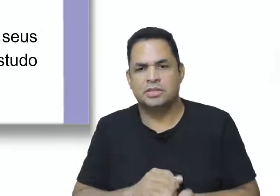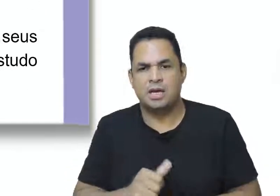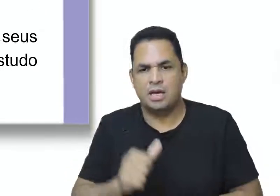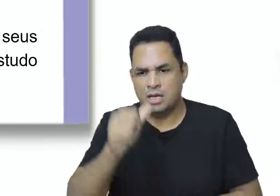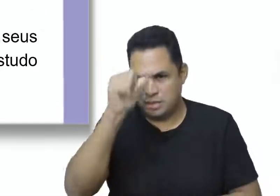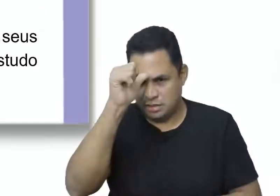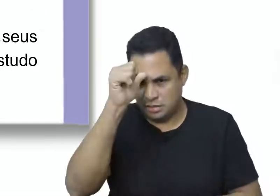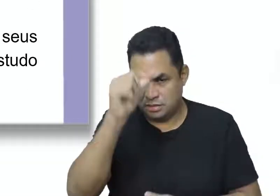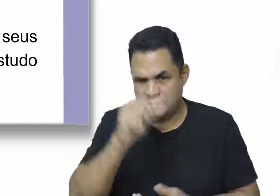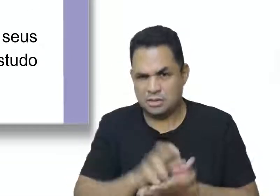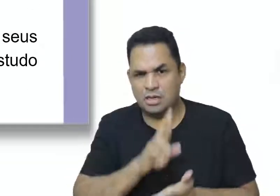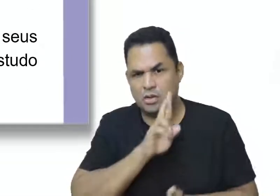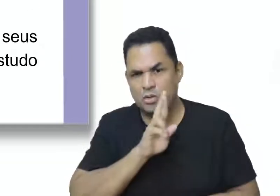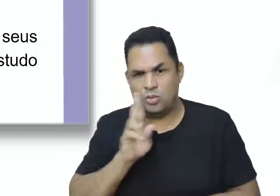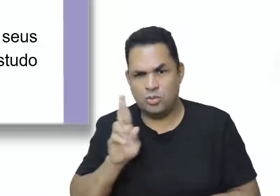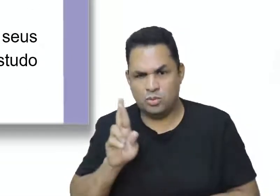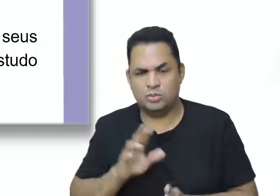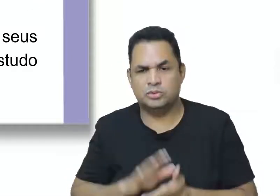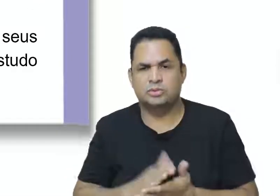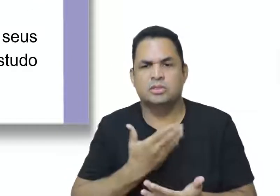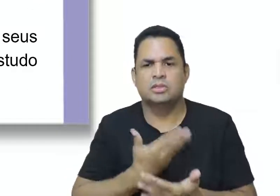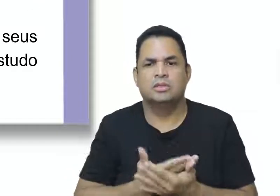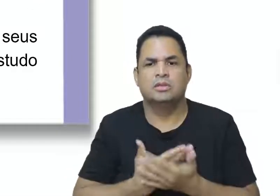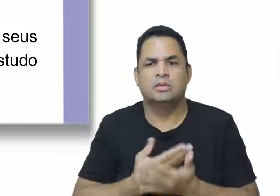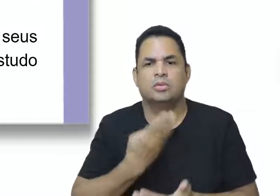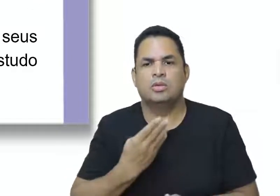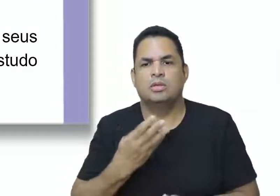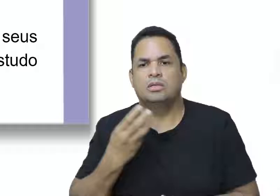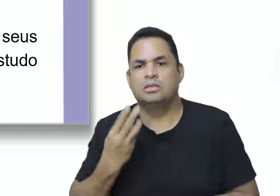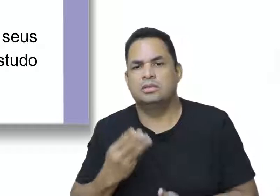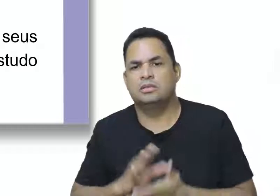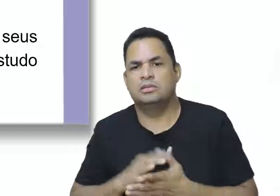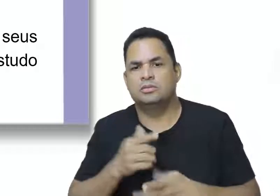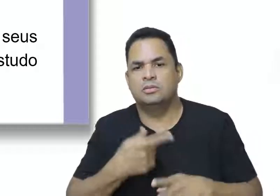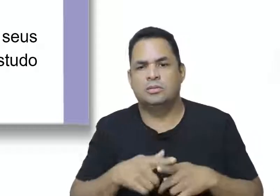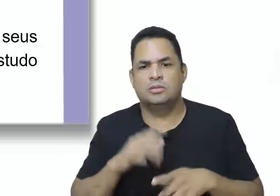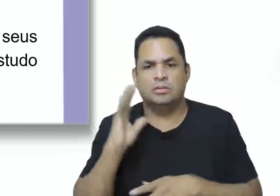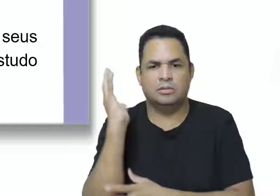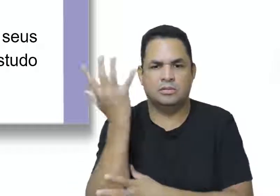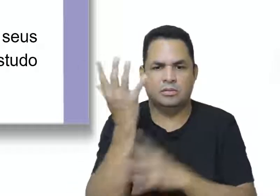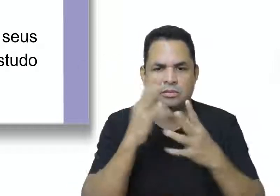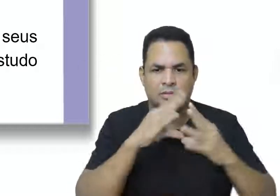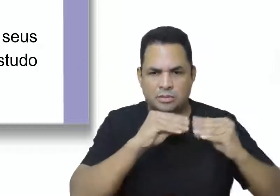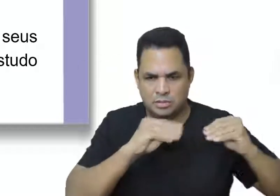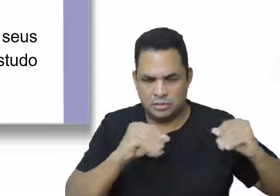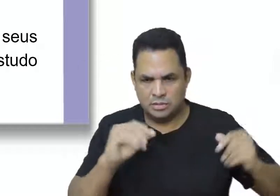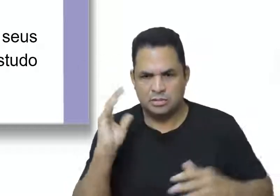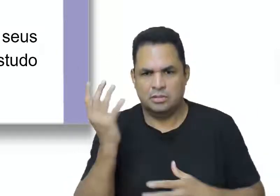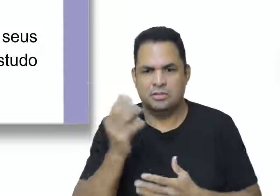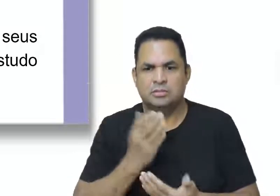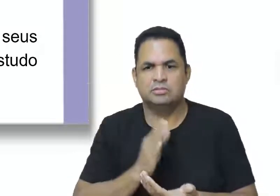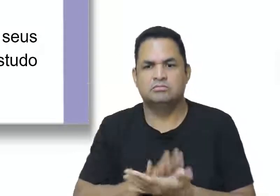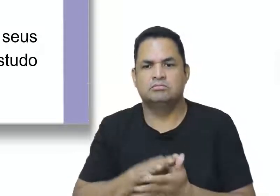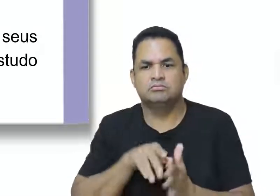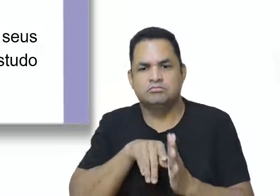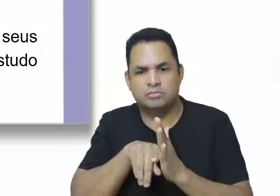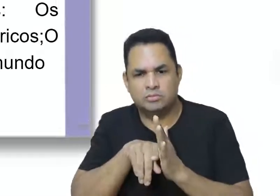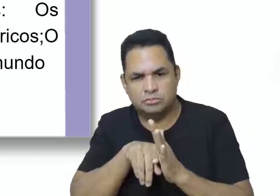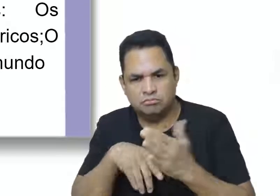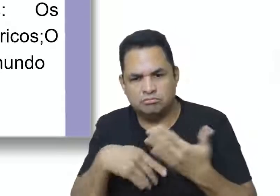ok? A aula 43, os problemas ambientais, a degradação ambiental e os seus impactos, o estudo de caso.